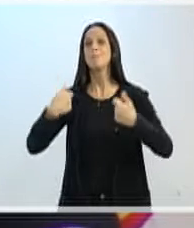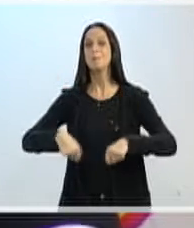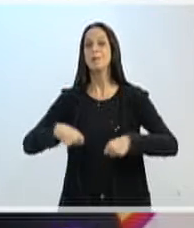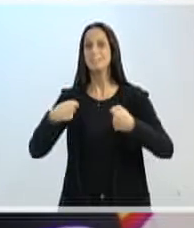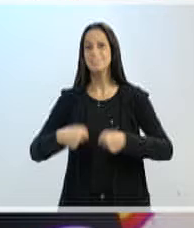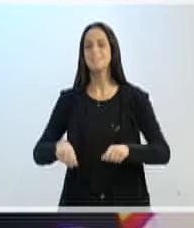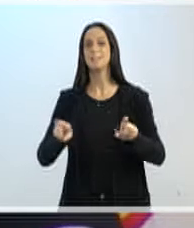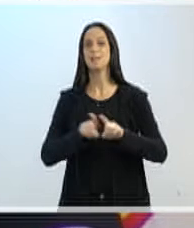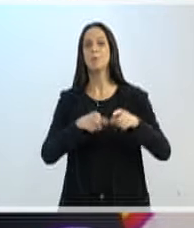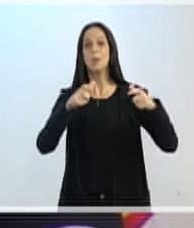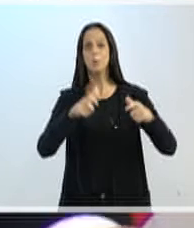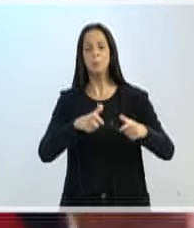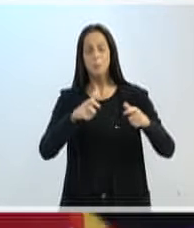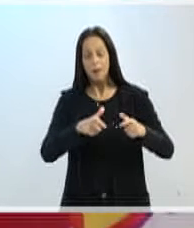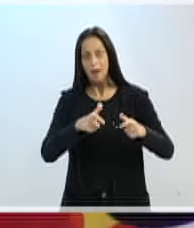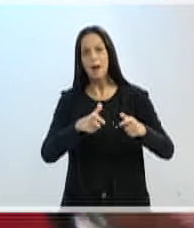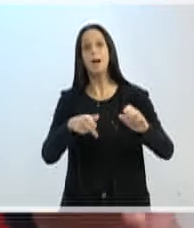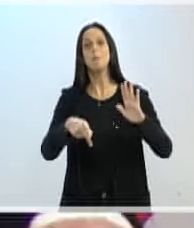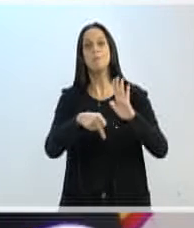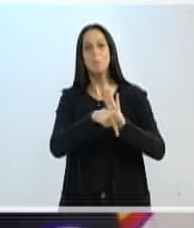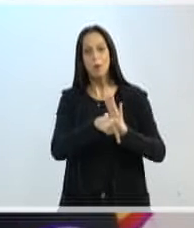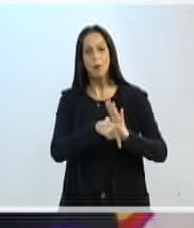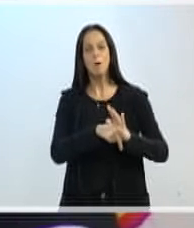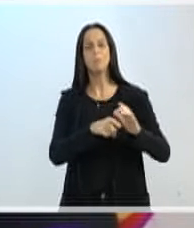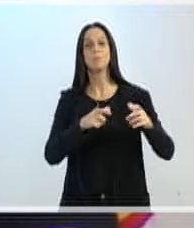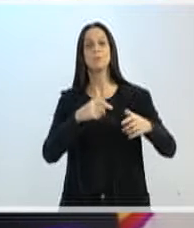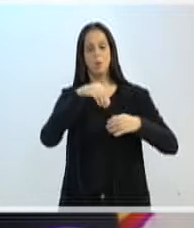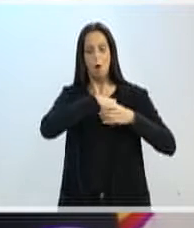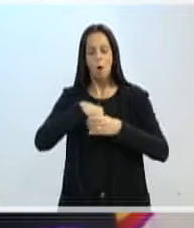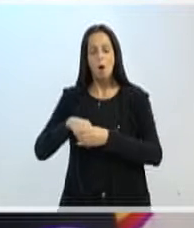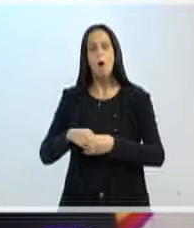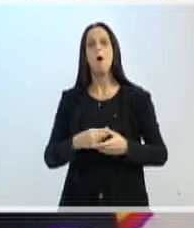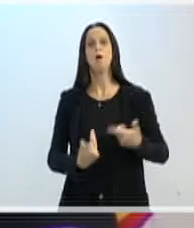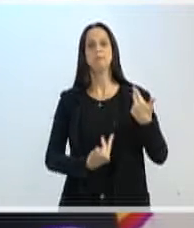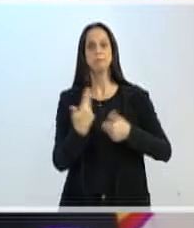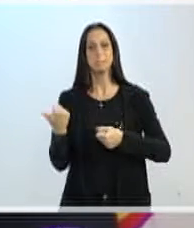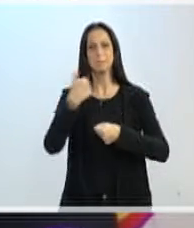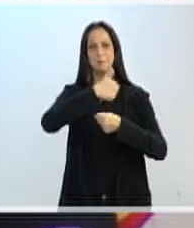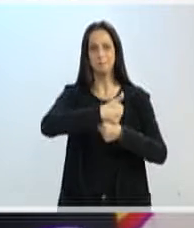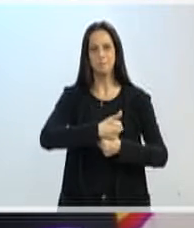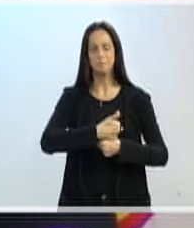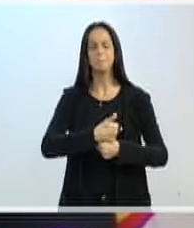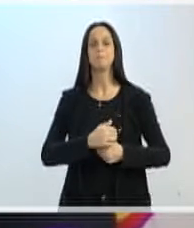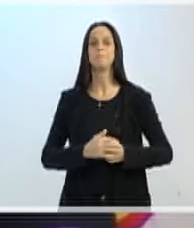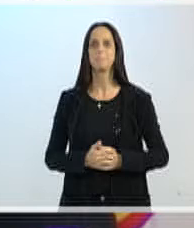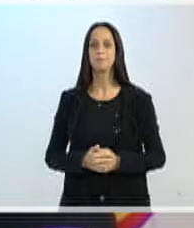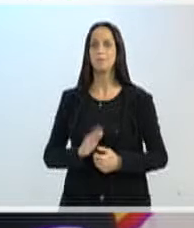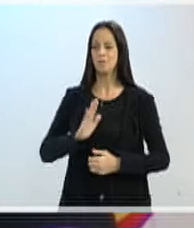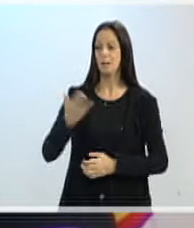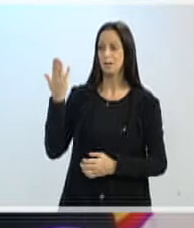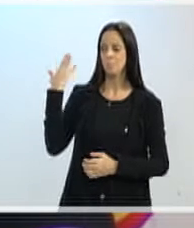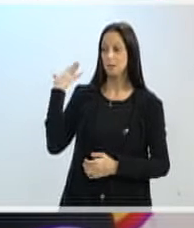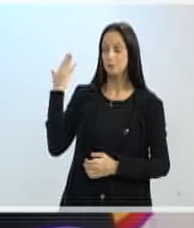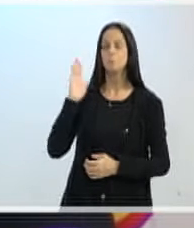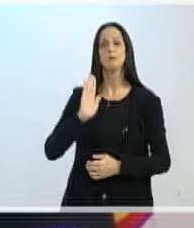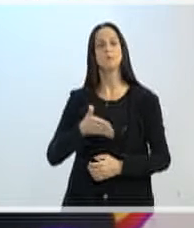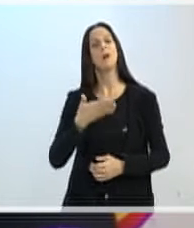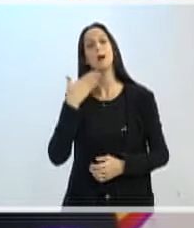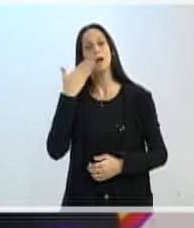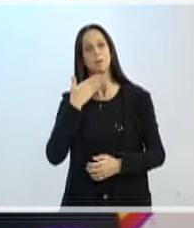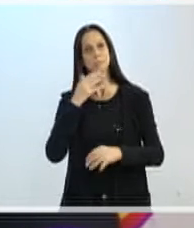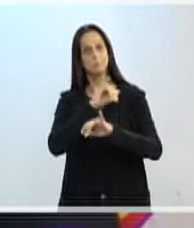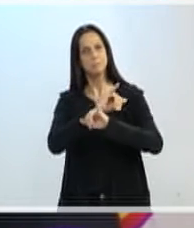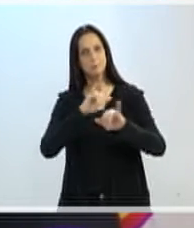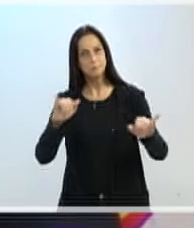de Transplantes, vereador Maurício Gol. Em concordância com o que já afirmei neste meu pronunciamento,